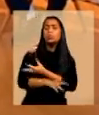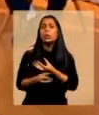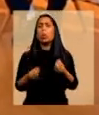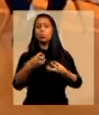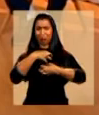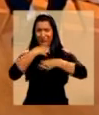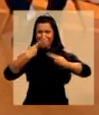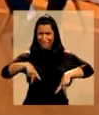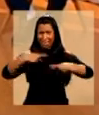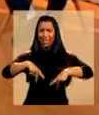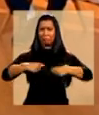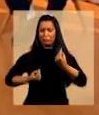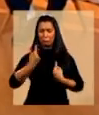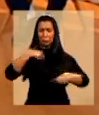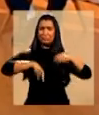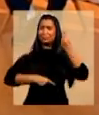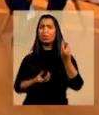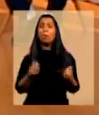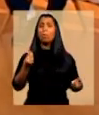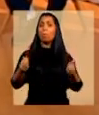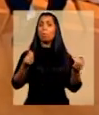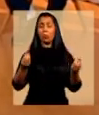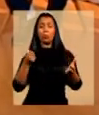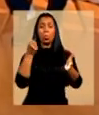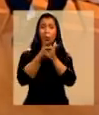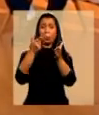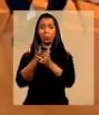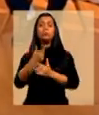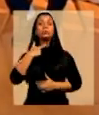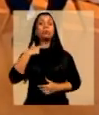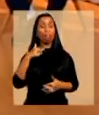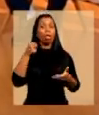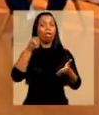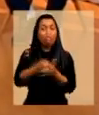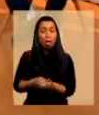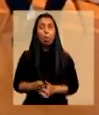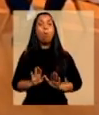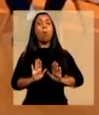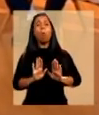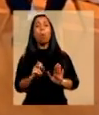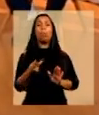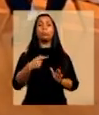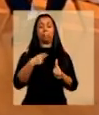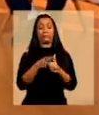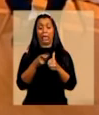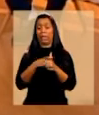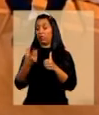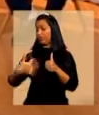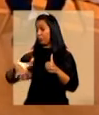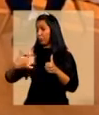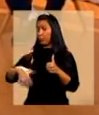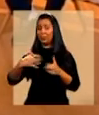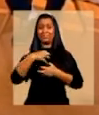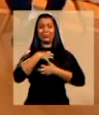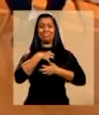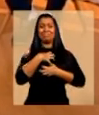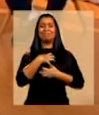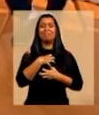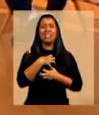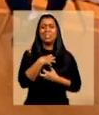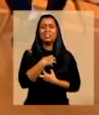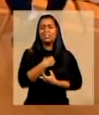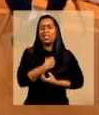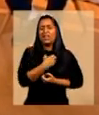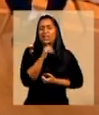como é que o emocional lida nessa hora? A gente, às vezes, acaba comprando por impulso e, às vezes, a gente, devendo muito, acaba tendo uma sensação